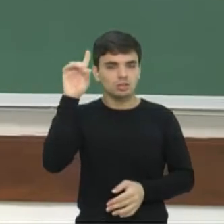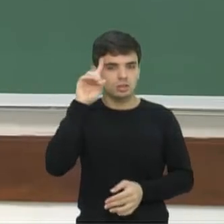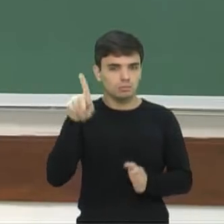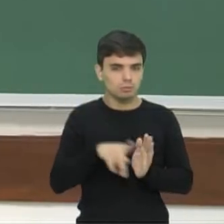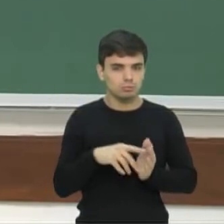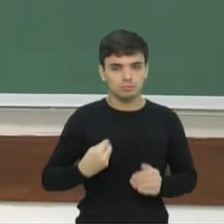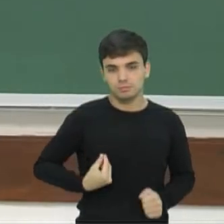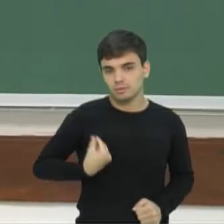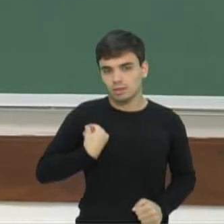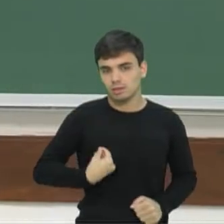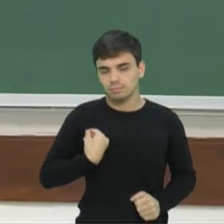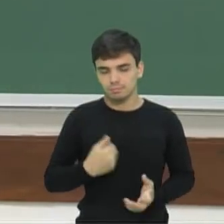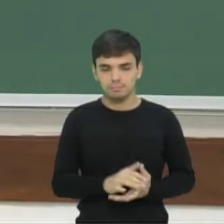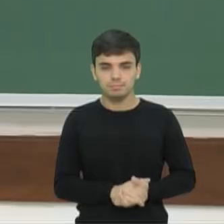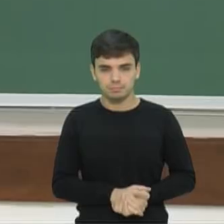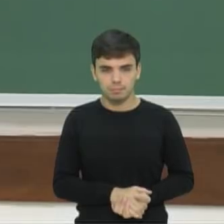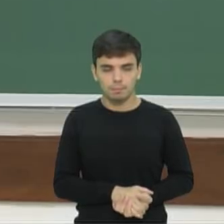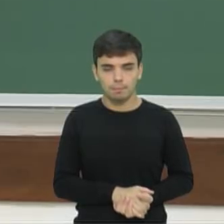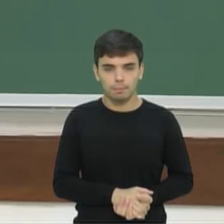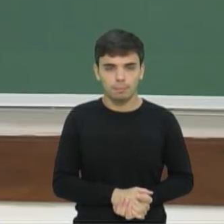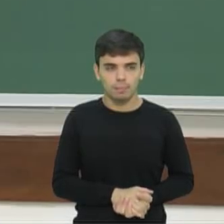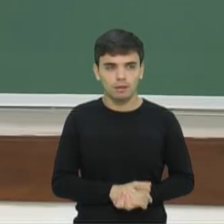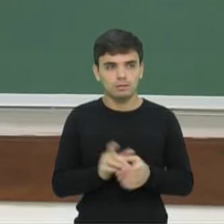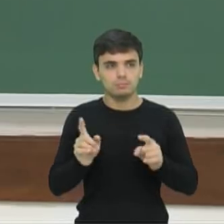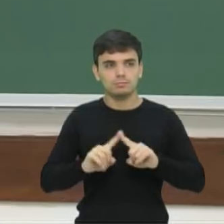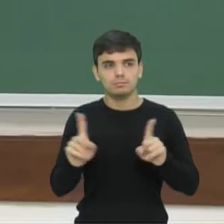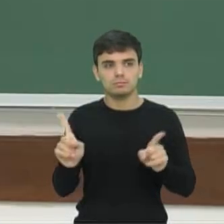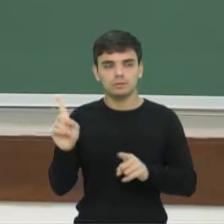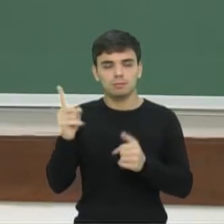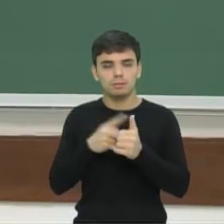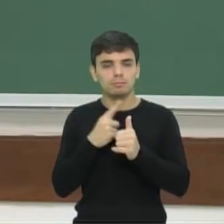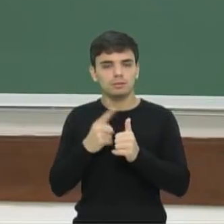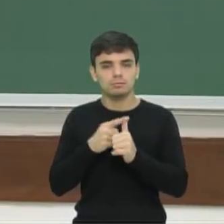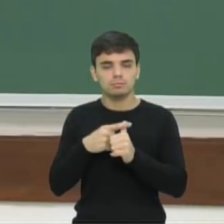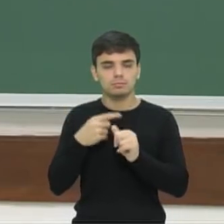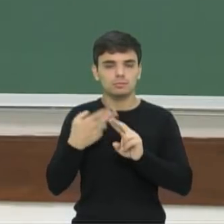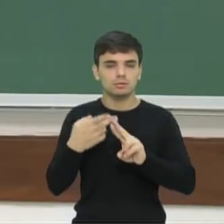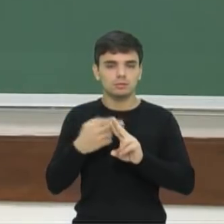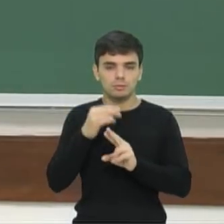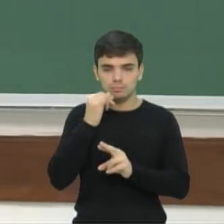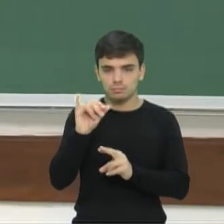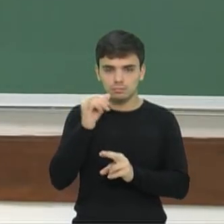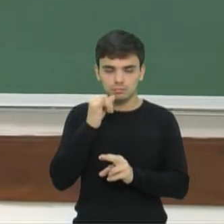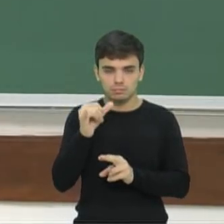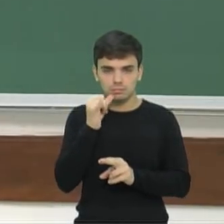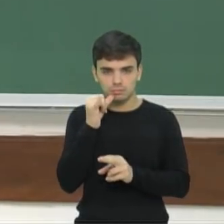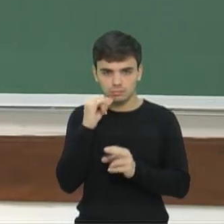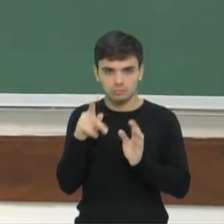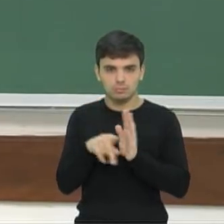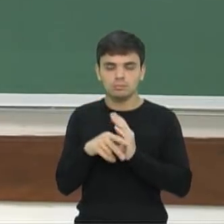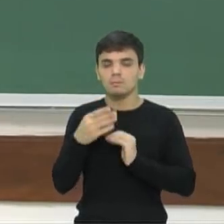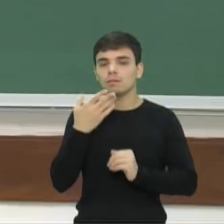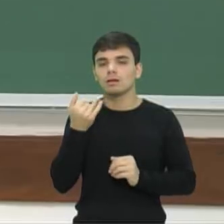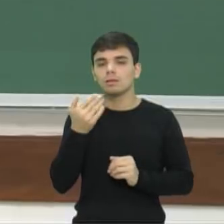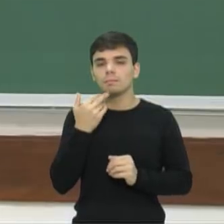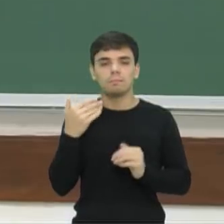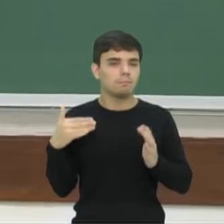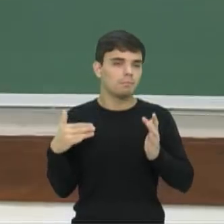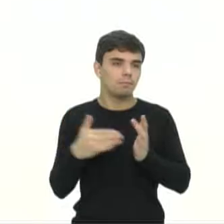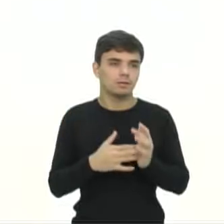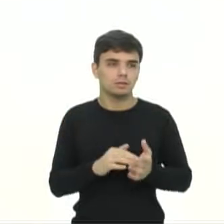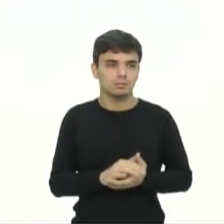vida, né? Então, o primeiro princípio nós temos aqui o Seiuku Zeiyo, o melhor uso da energia em busca da eficiência